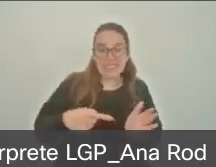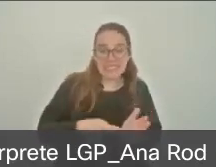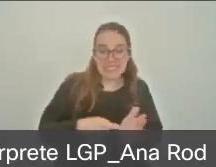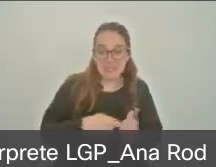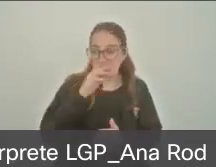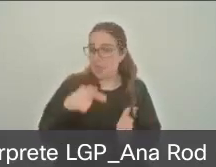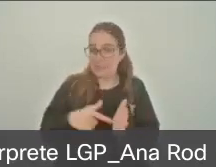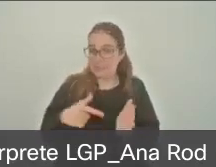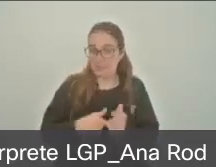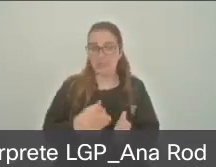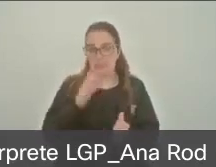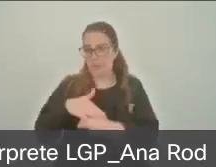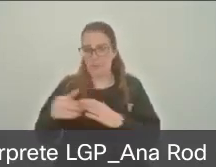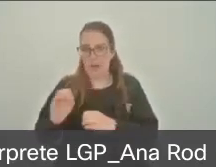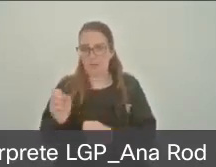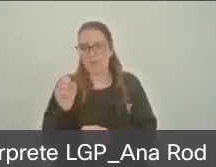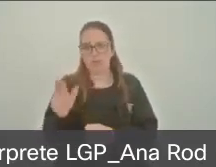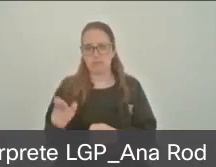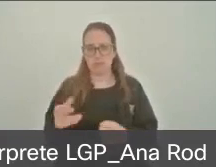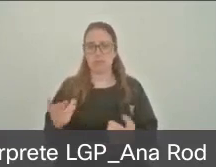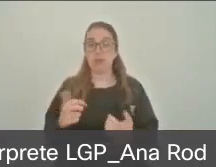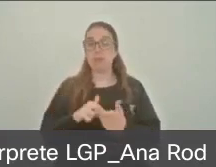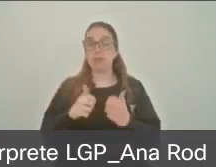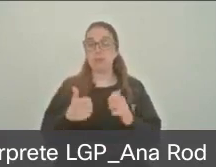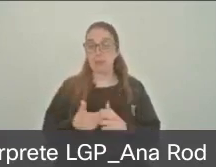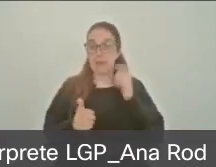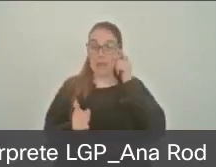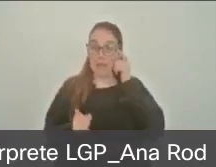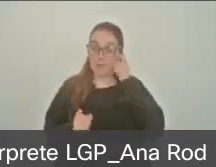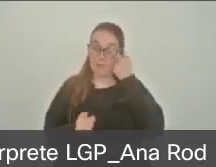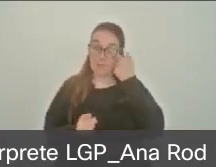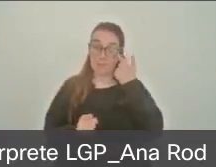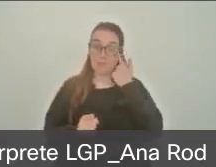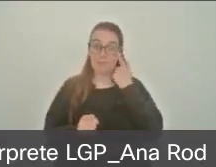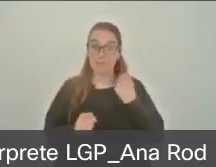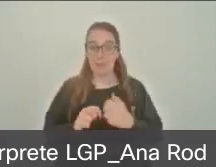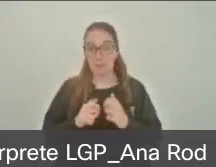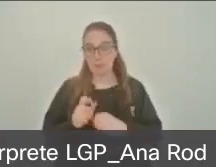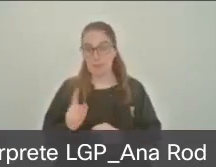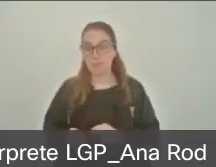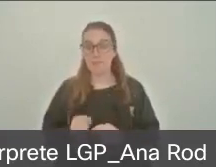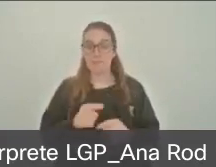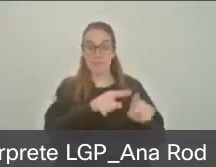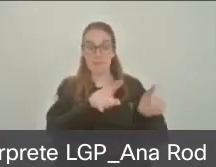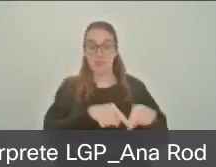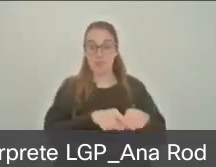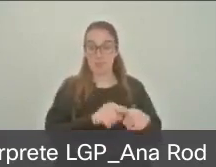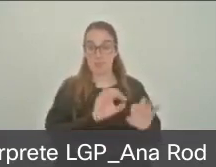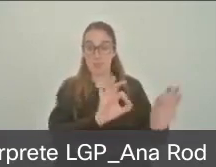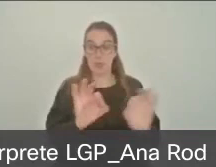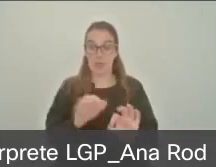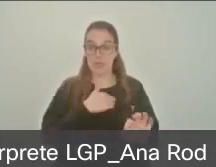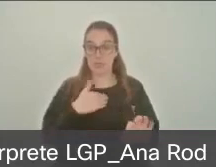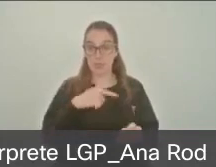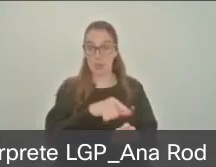respaldo nessa orientação. O problema que se colocou nestes dois processos foi que os prestadores definiram